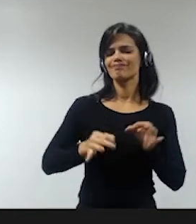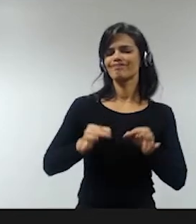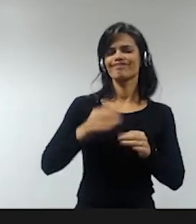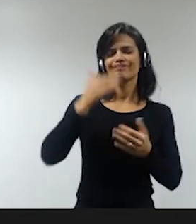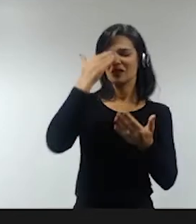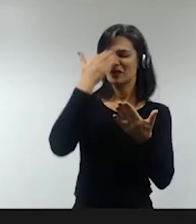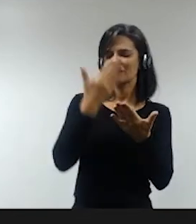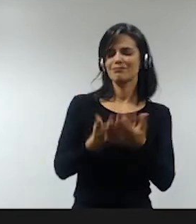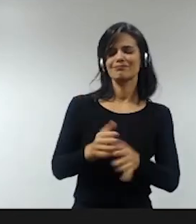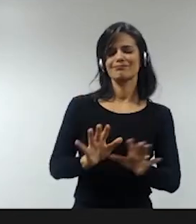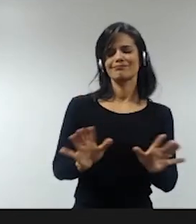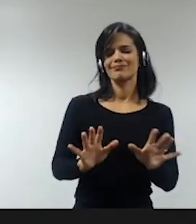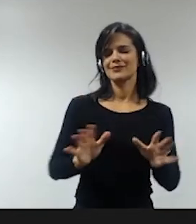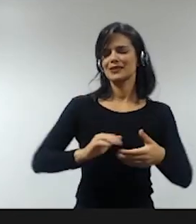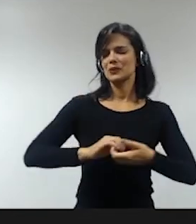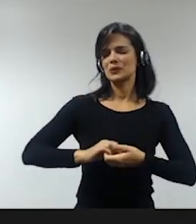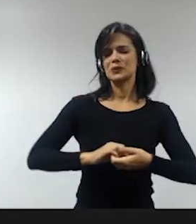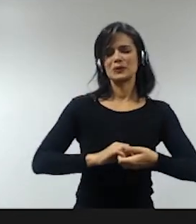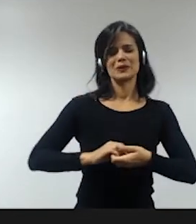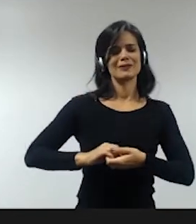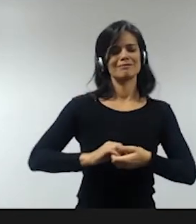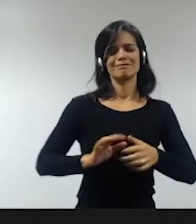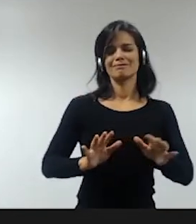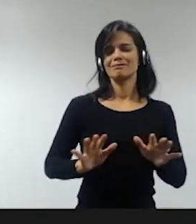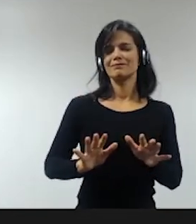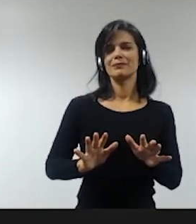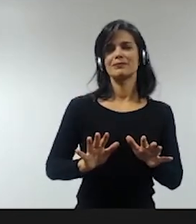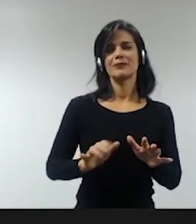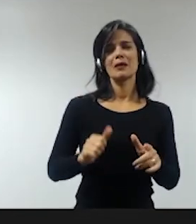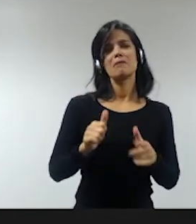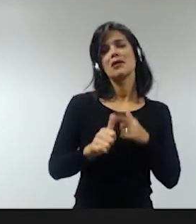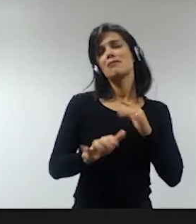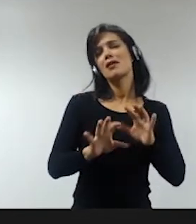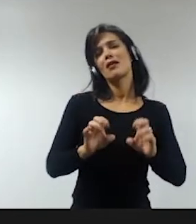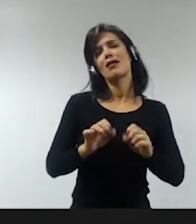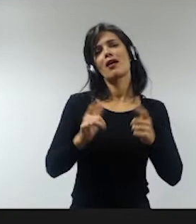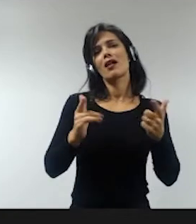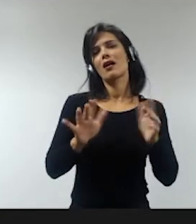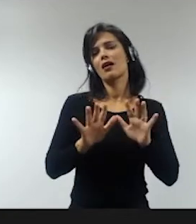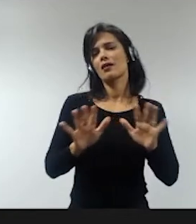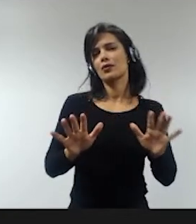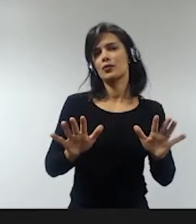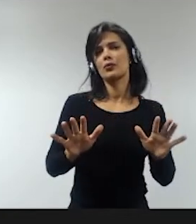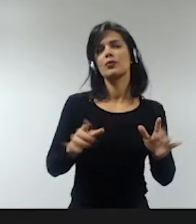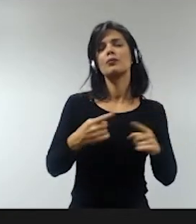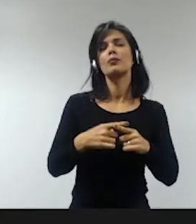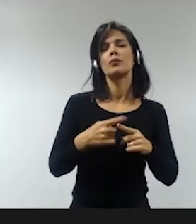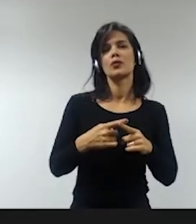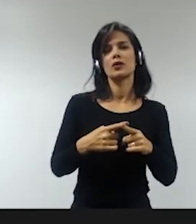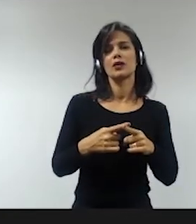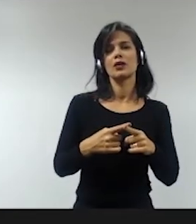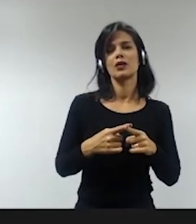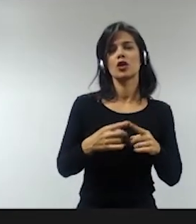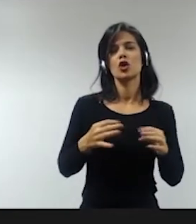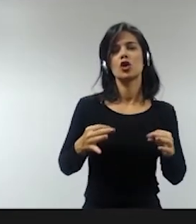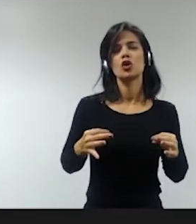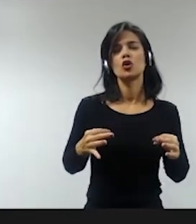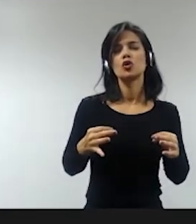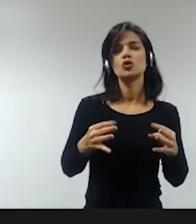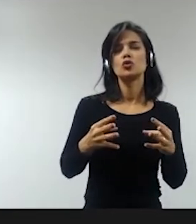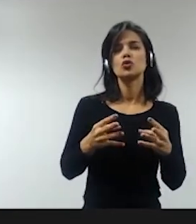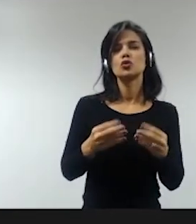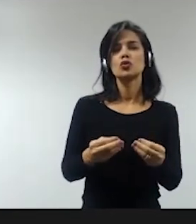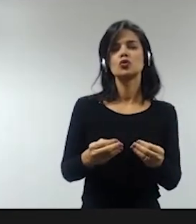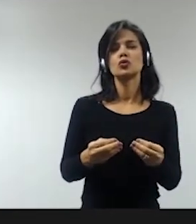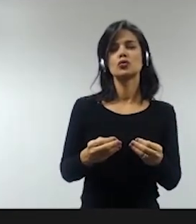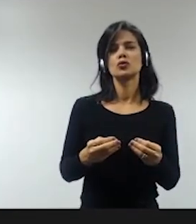na utilização, né? Primeiro, por motivos óbvios, né? Todos os players